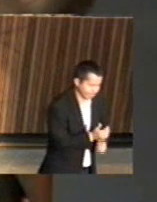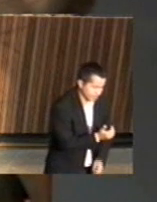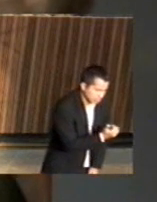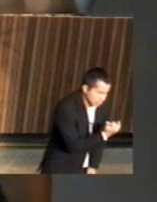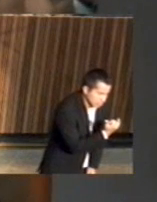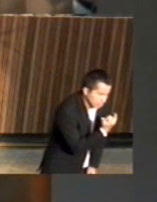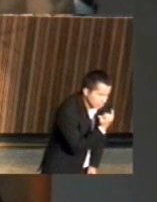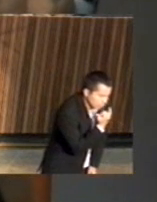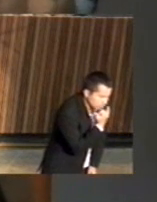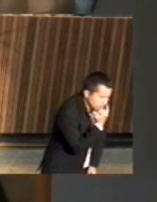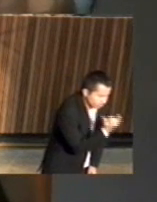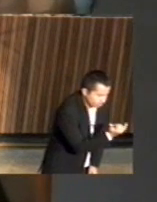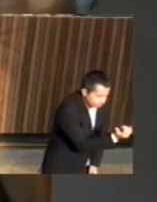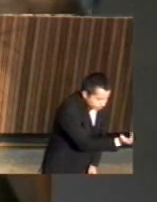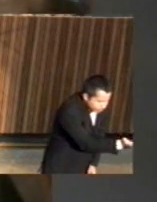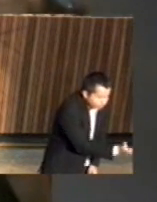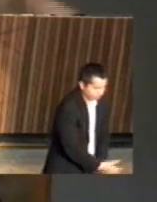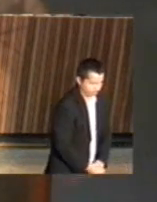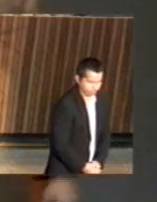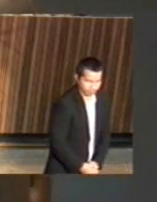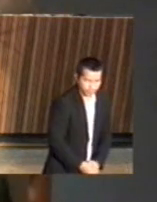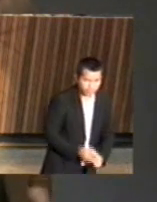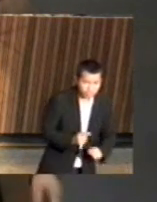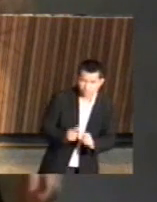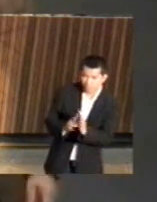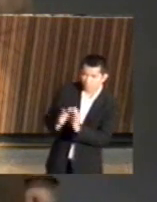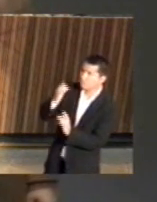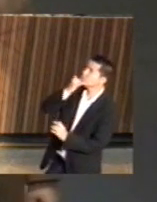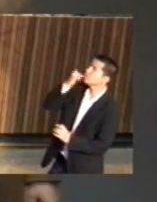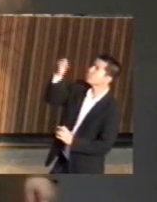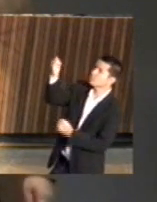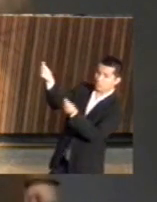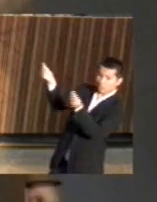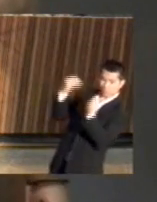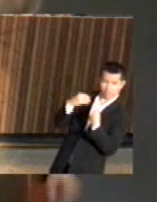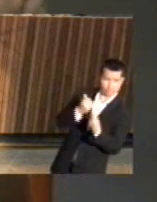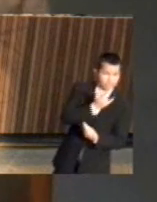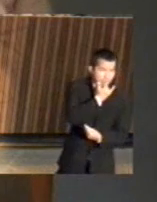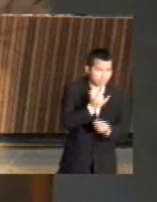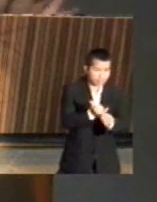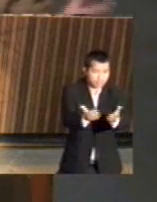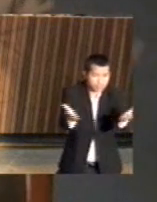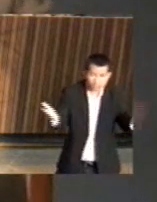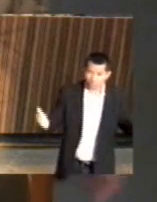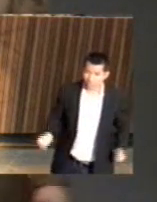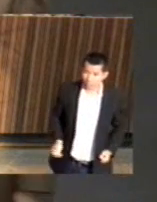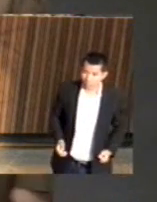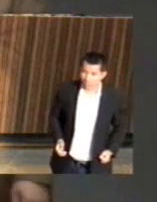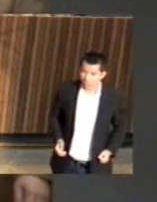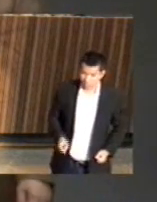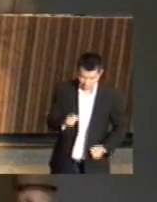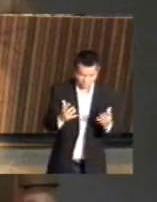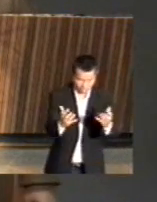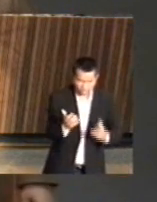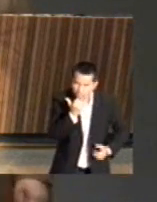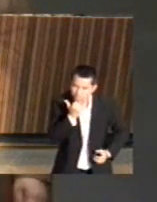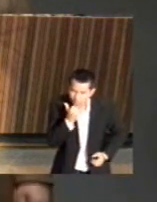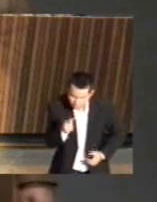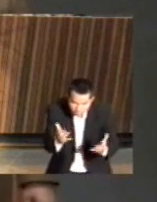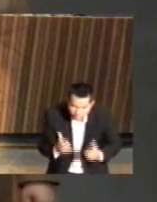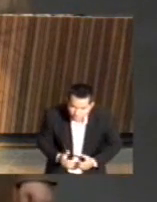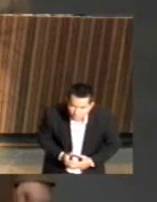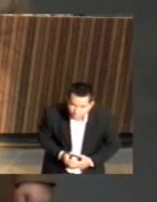A ceia do Senhor é um memorial da reconciliação de Deus para conosco. Um dia, eu